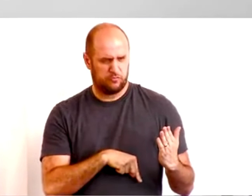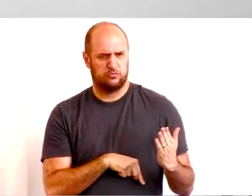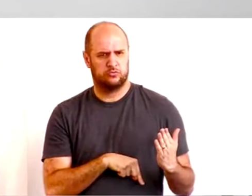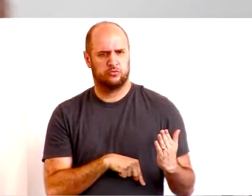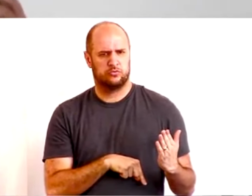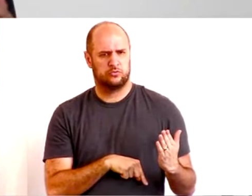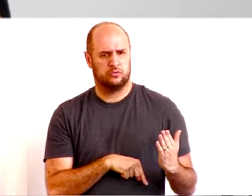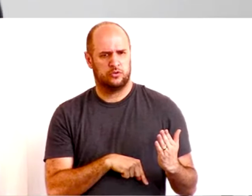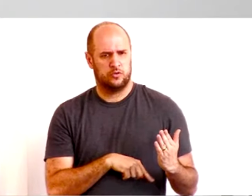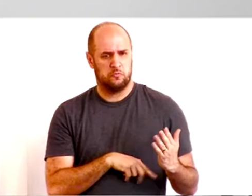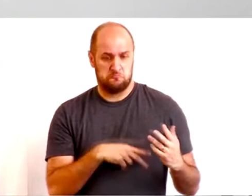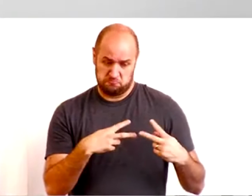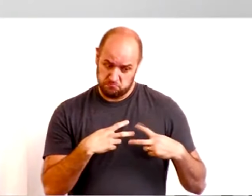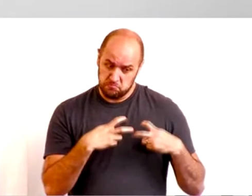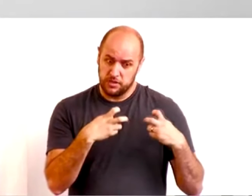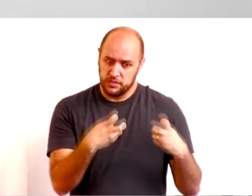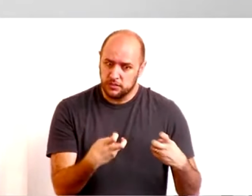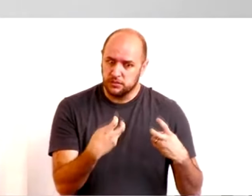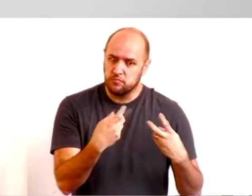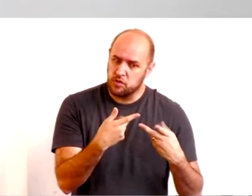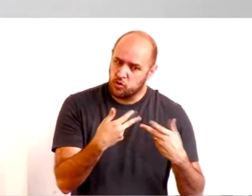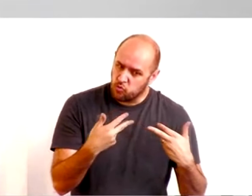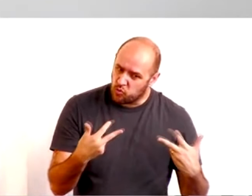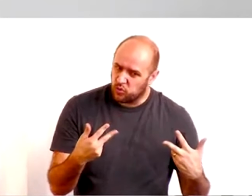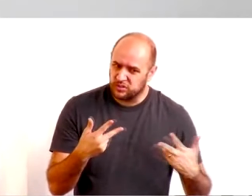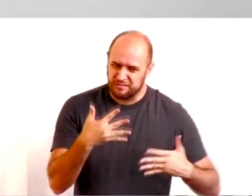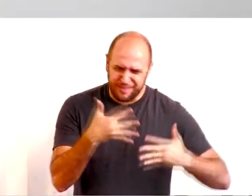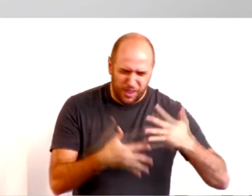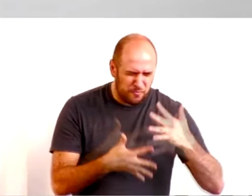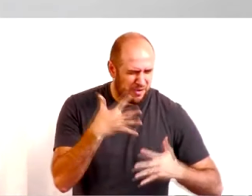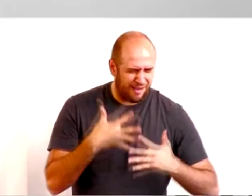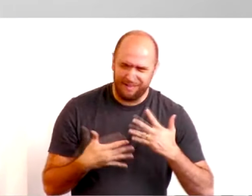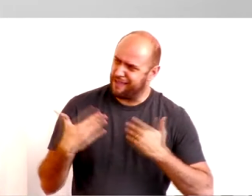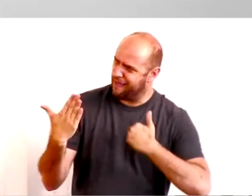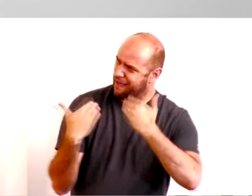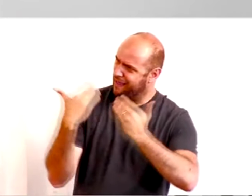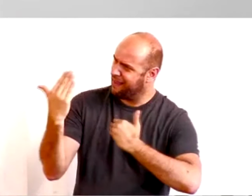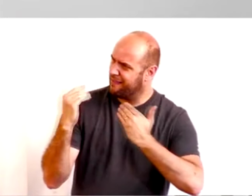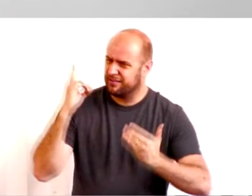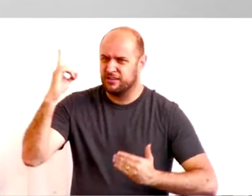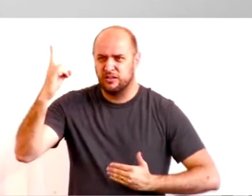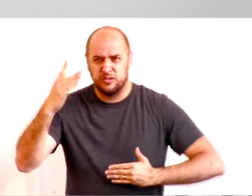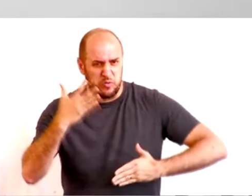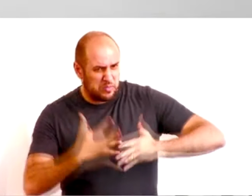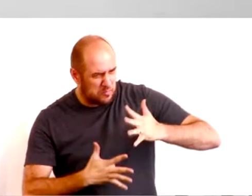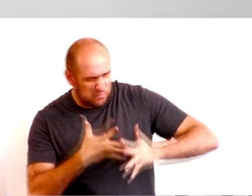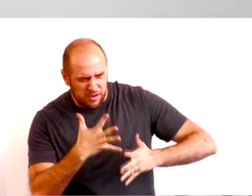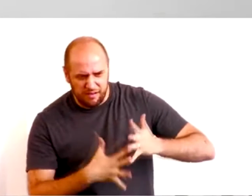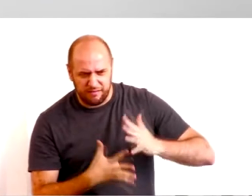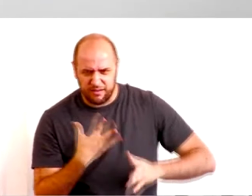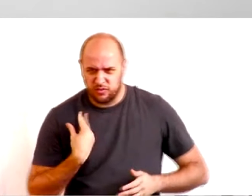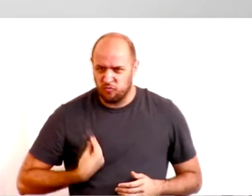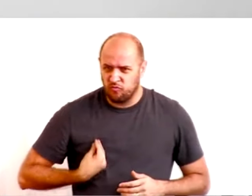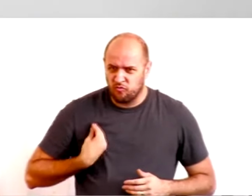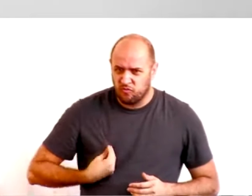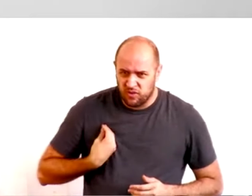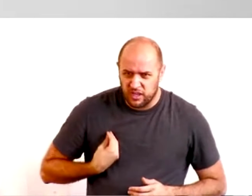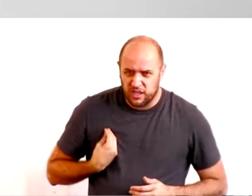e reconheço que algo está impedindo e bloqueando a minha vida para viver